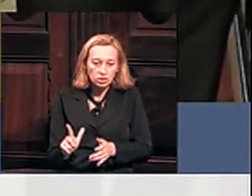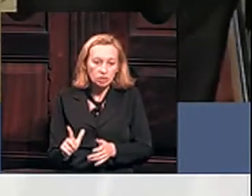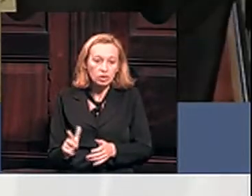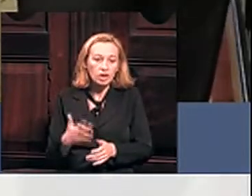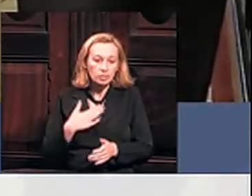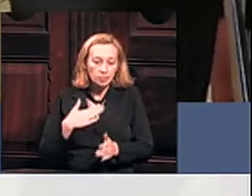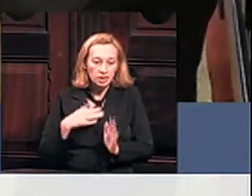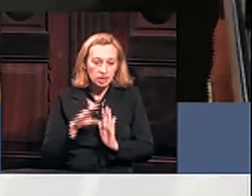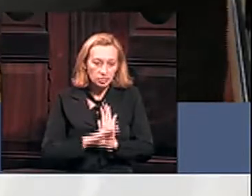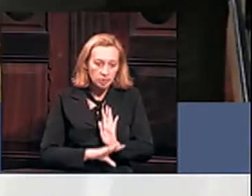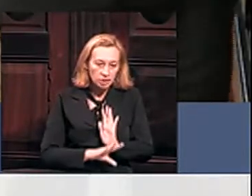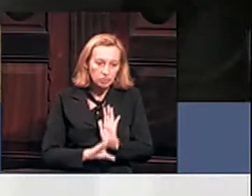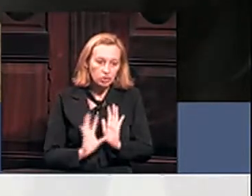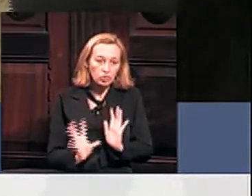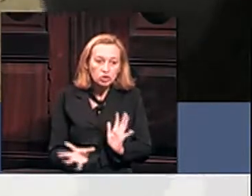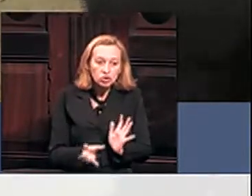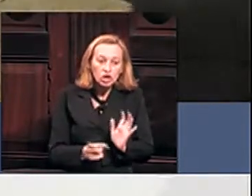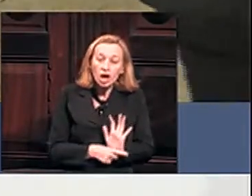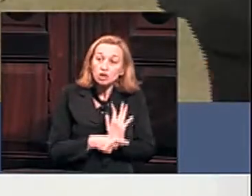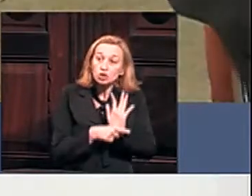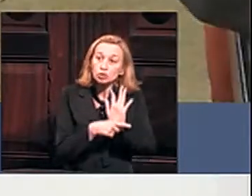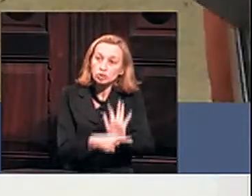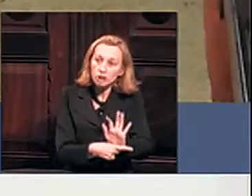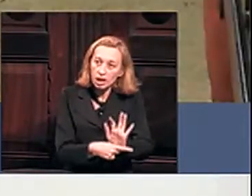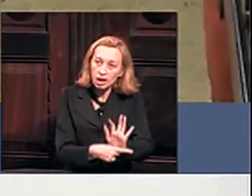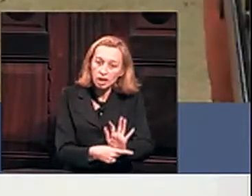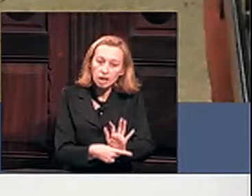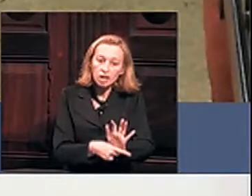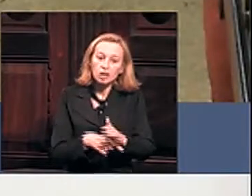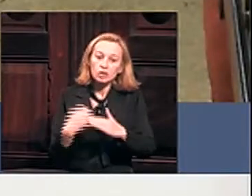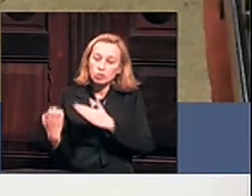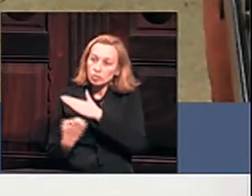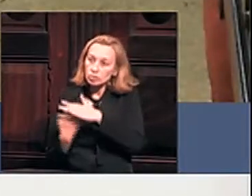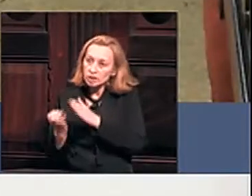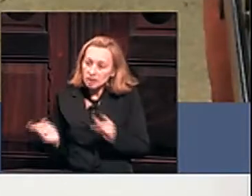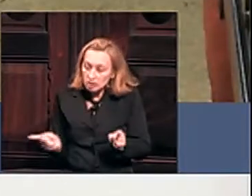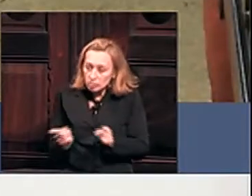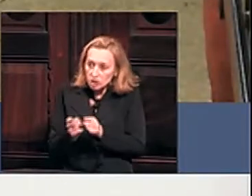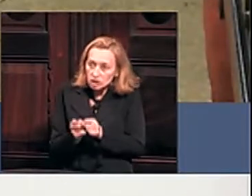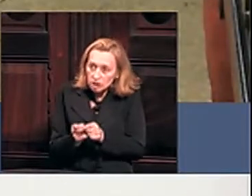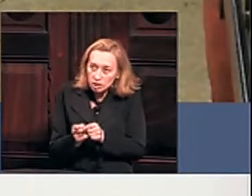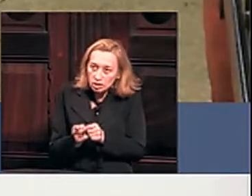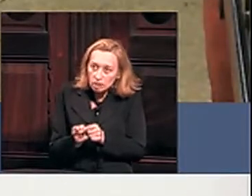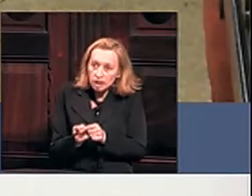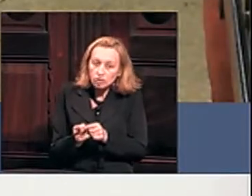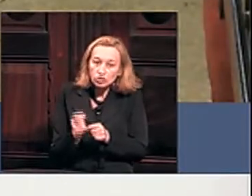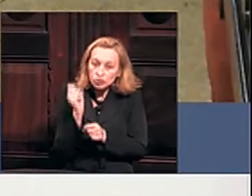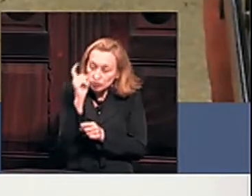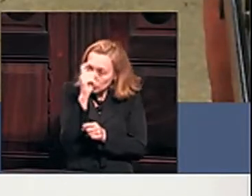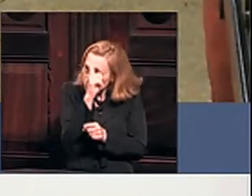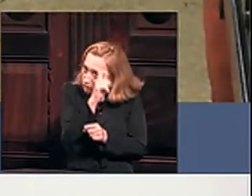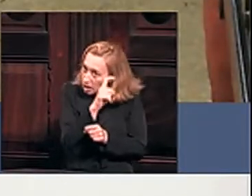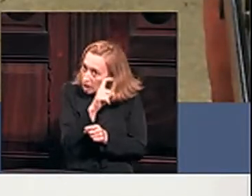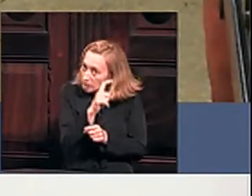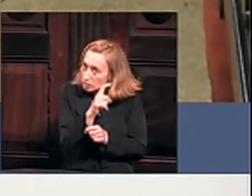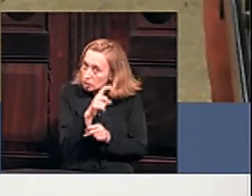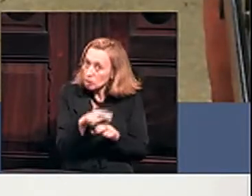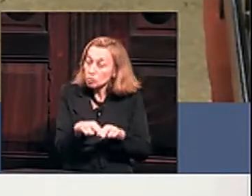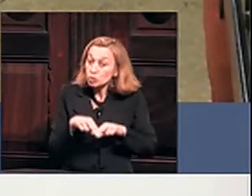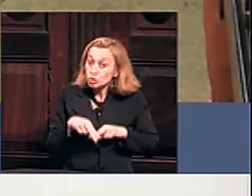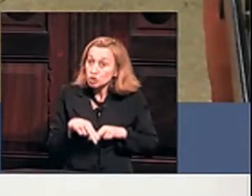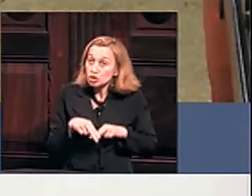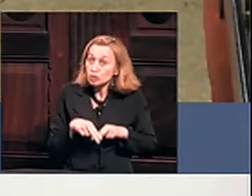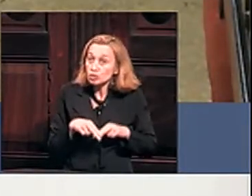foi no sentido de contribuir com o microempresário que está passando sufoco em função da paralisação